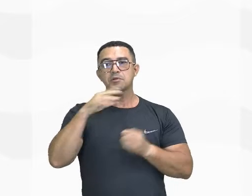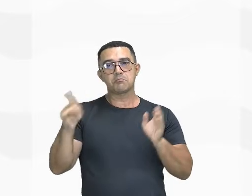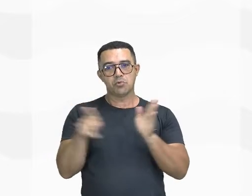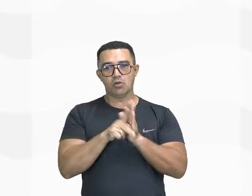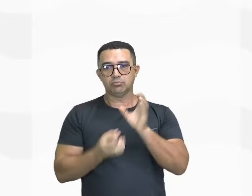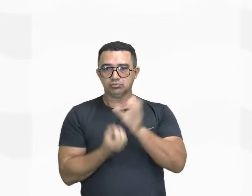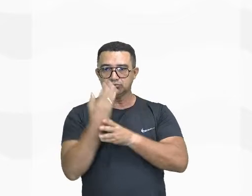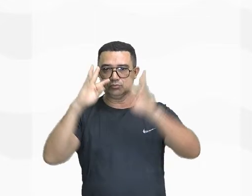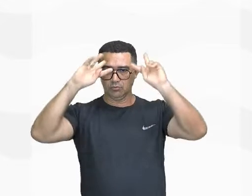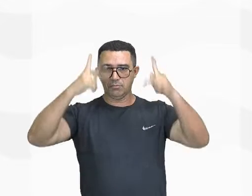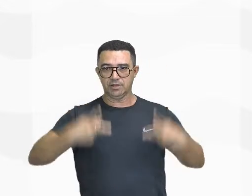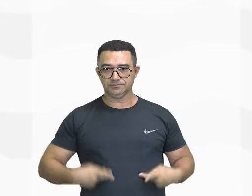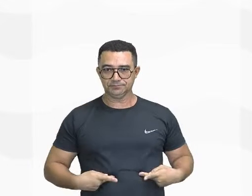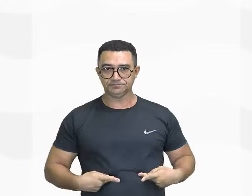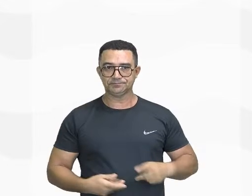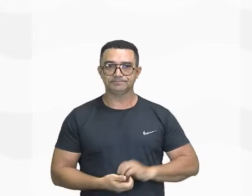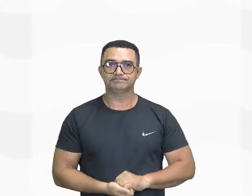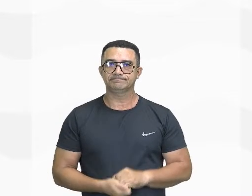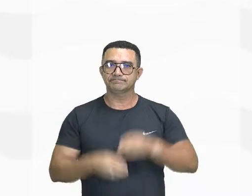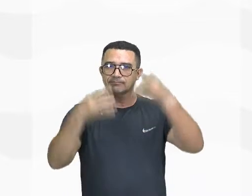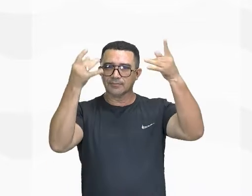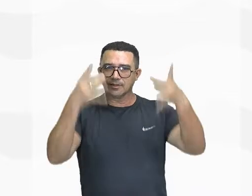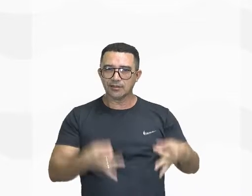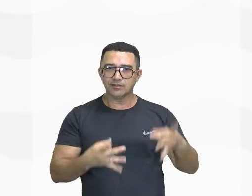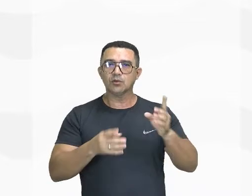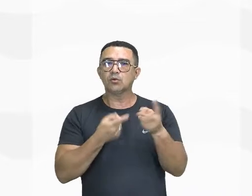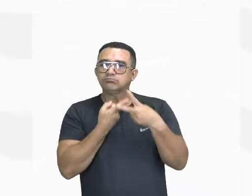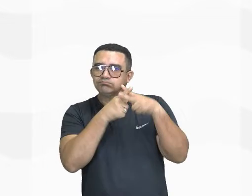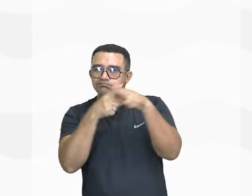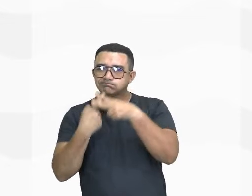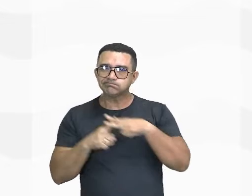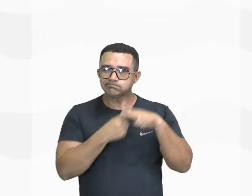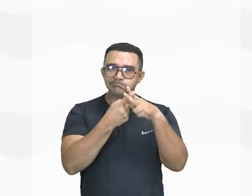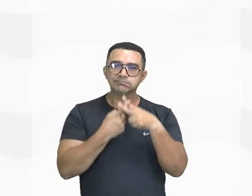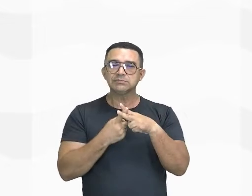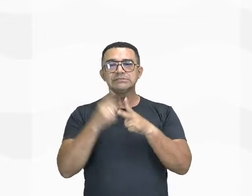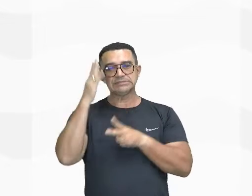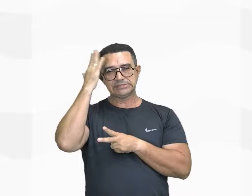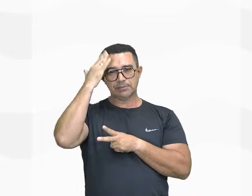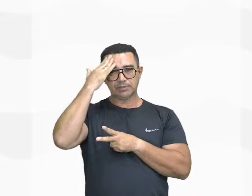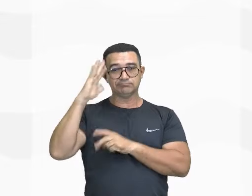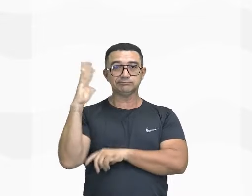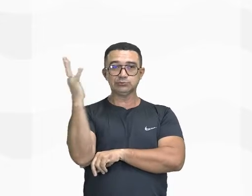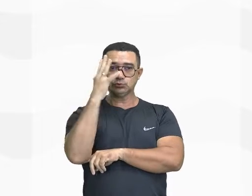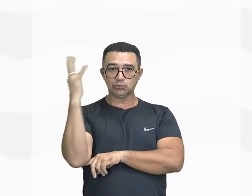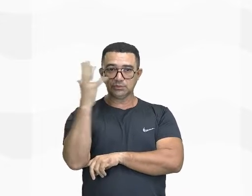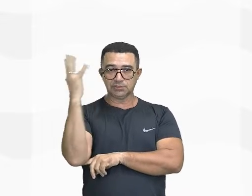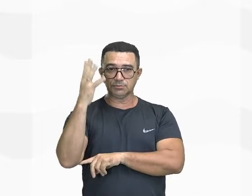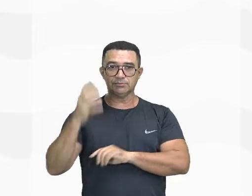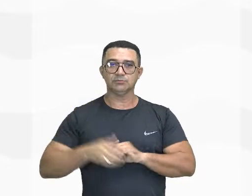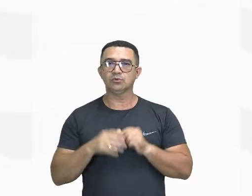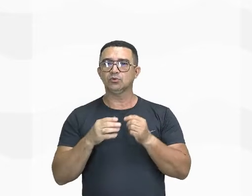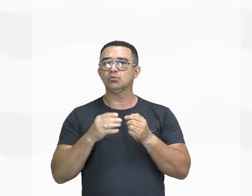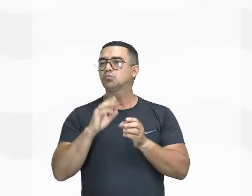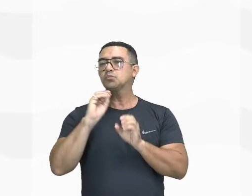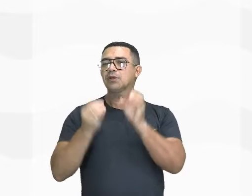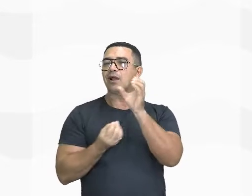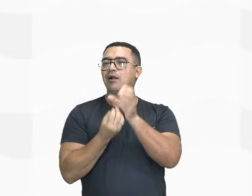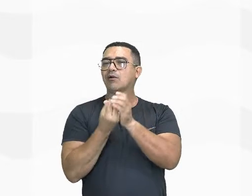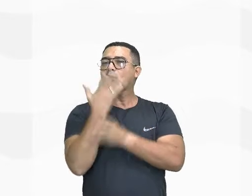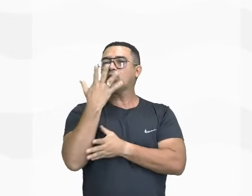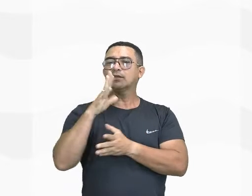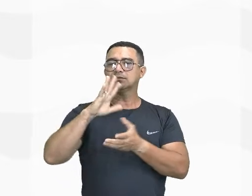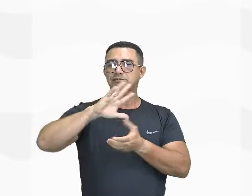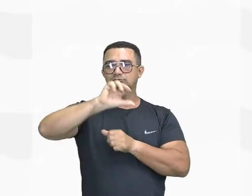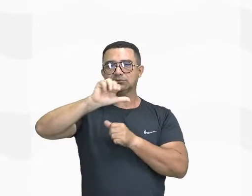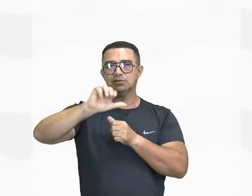humanas. E no detalhamento, mecanismos de feedback climático, efeito das mudanças climáticas na